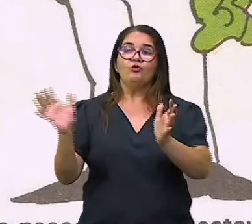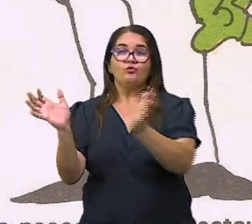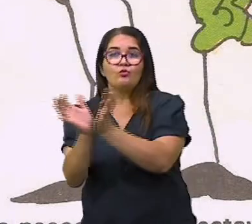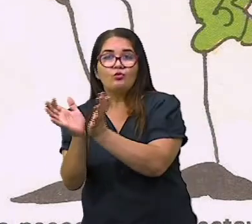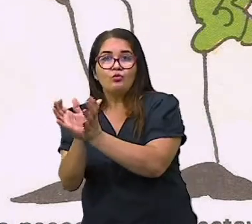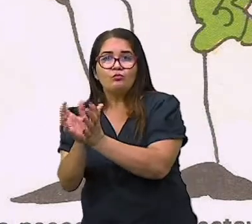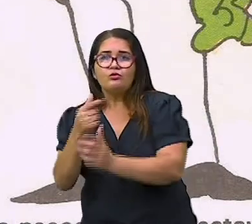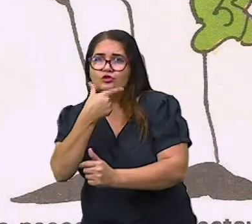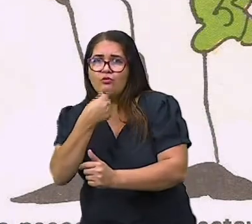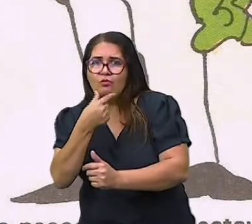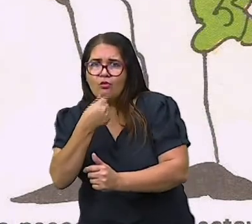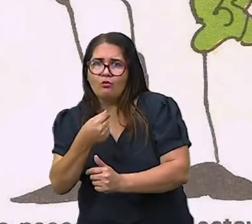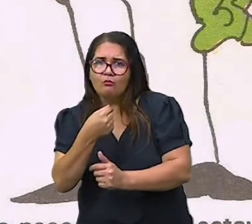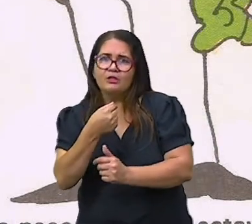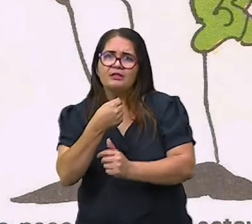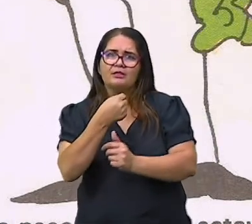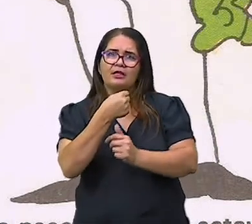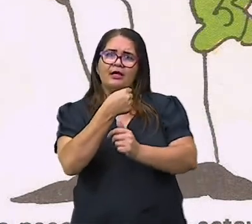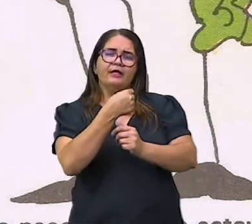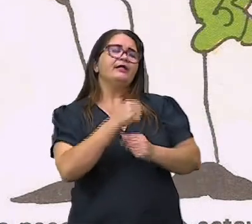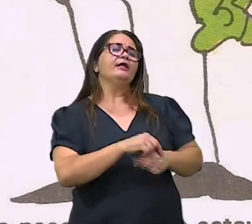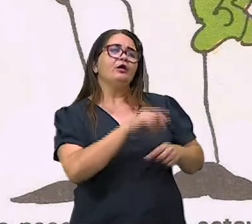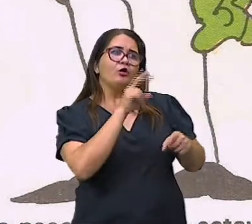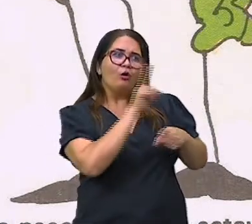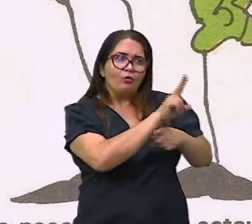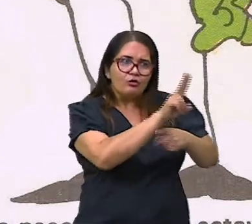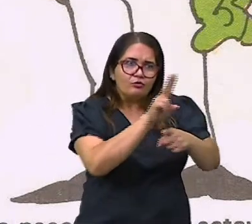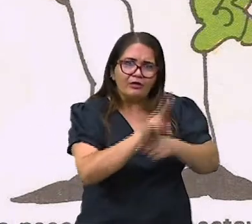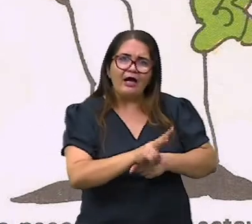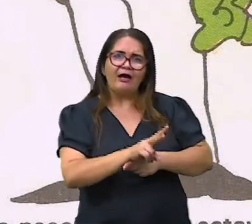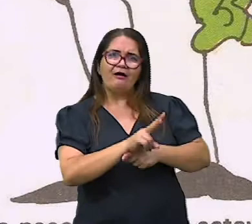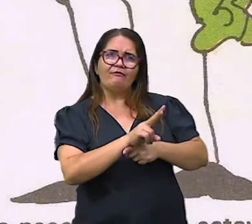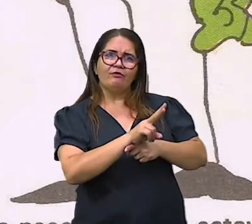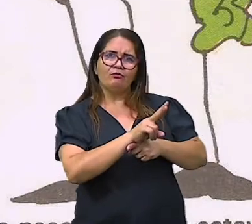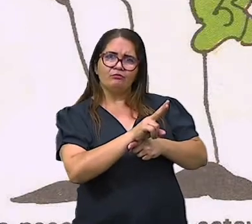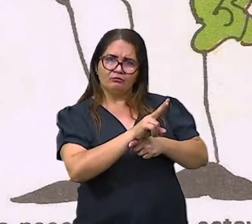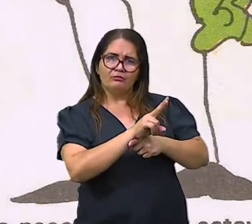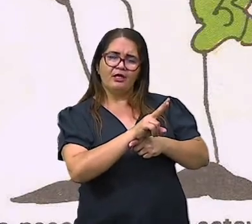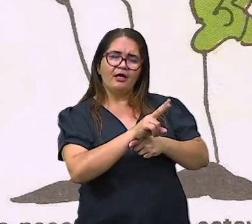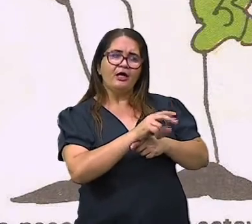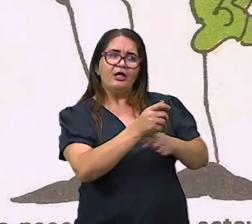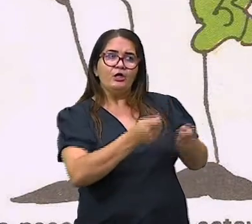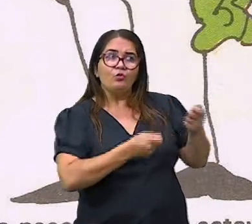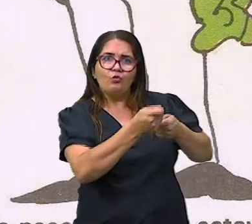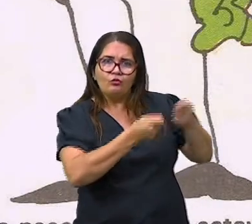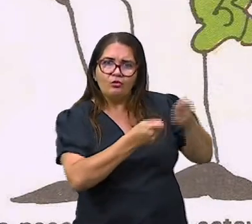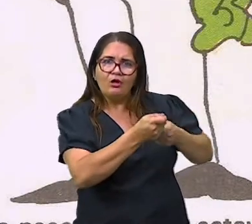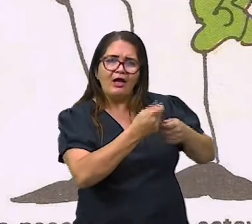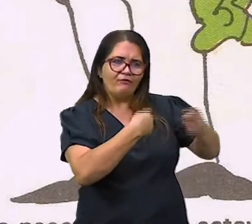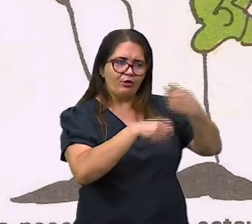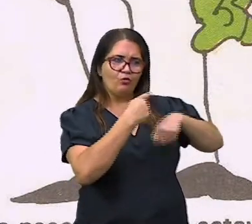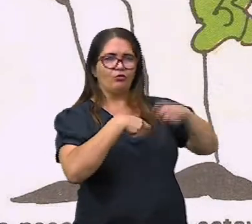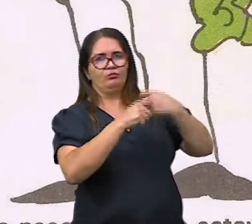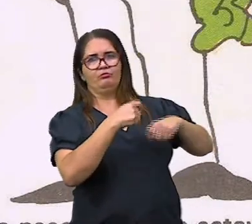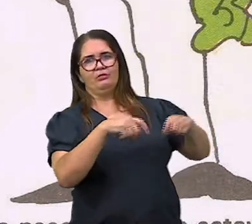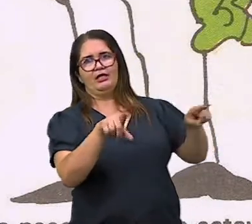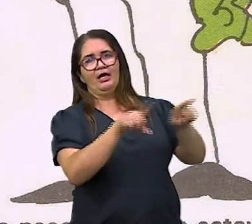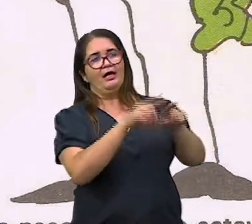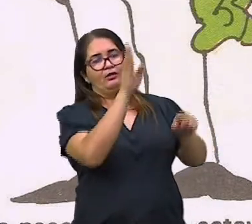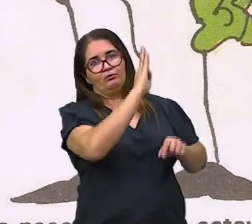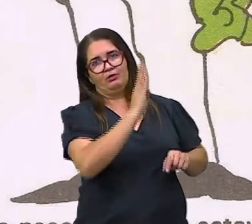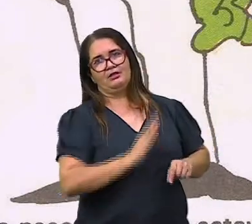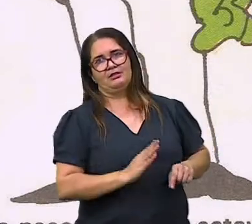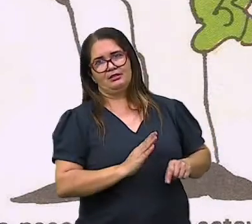ainda vive, né, desde 1500 para cá, ainda vive esse processo de